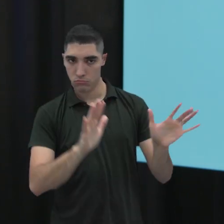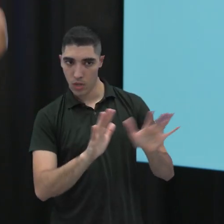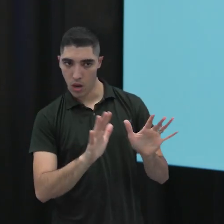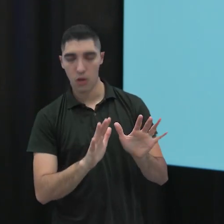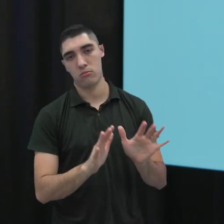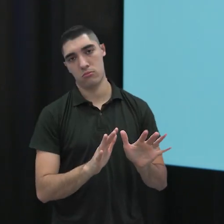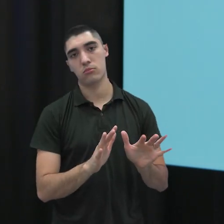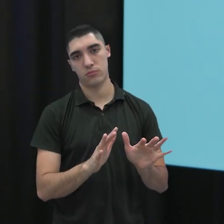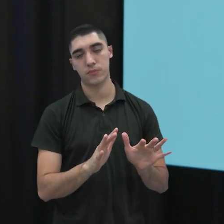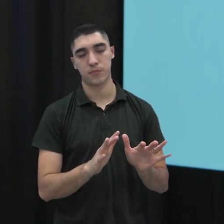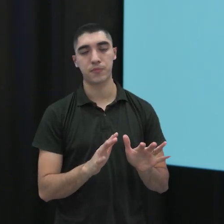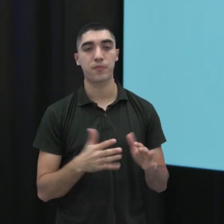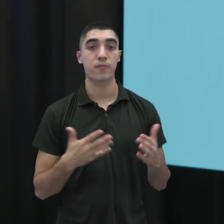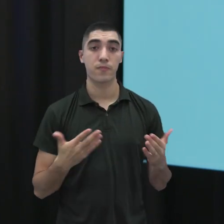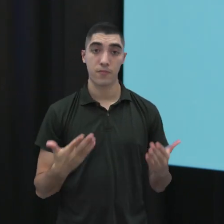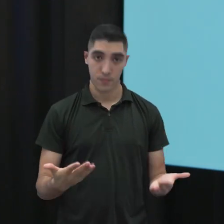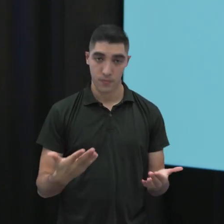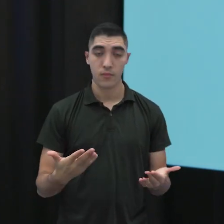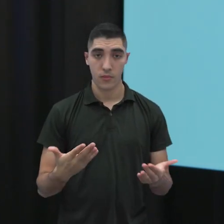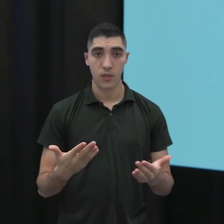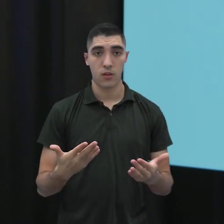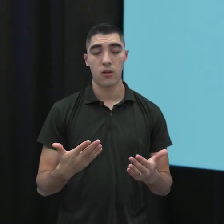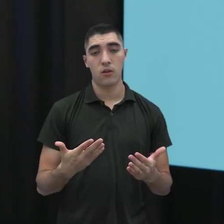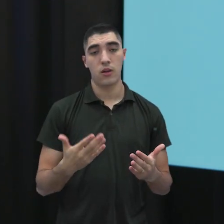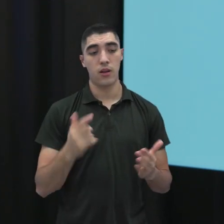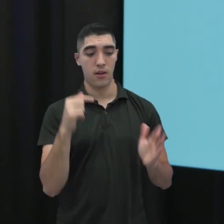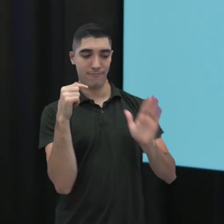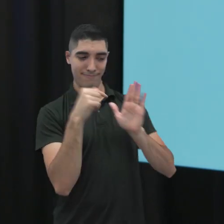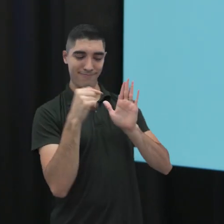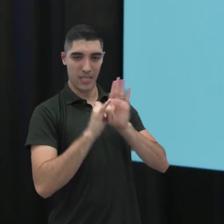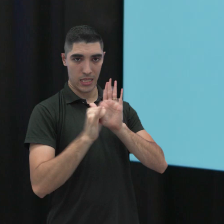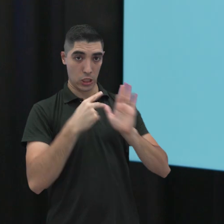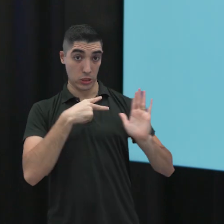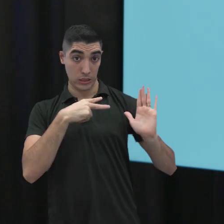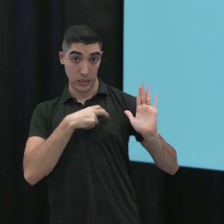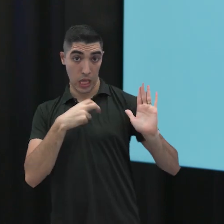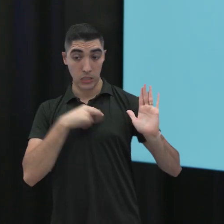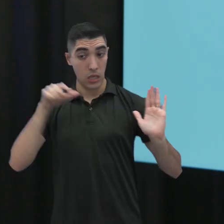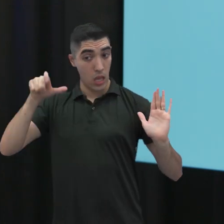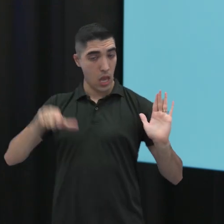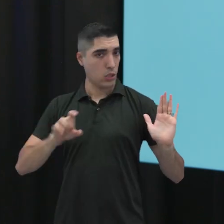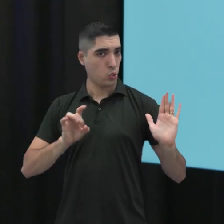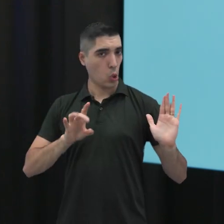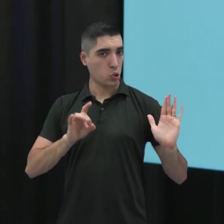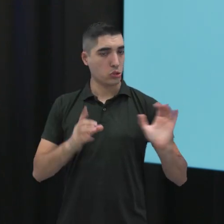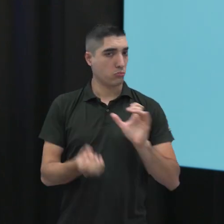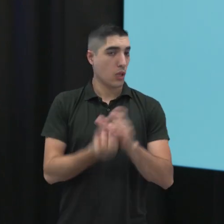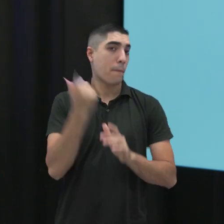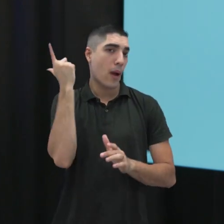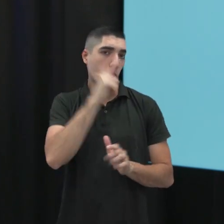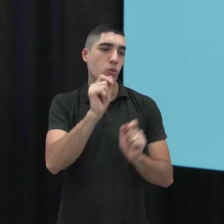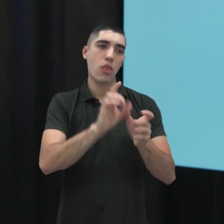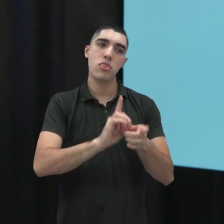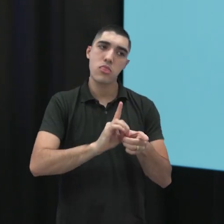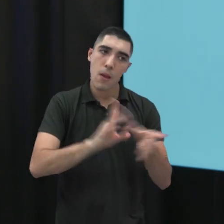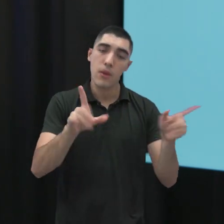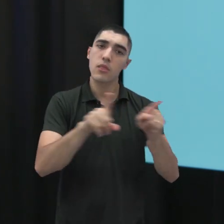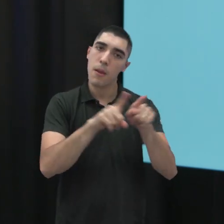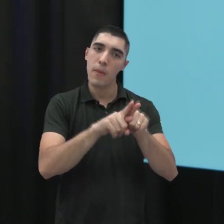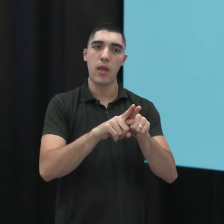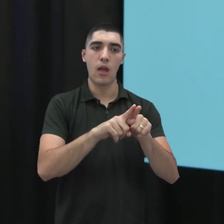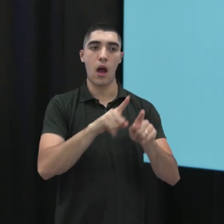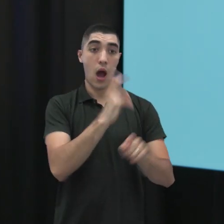não é público nesse sentido, né, mas ele é um edital que o SESI faz para democratizar e para fomentar a